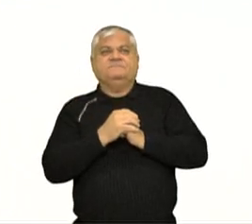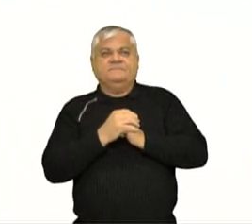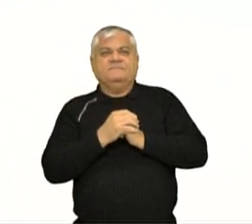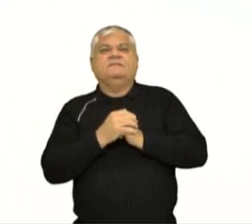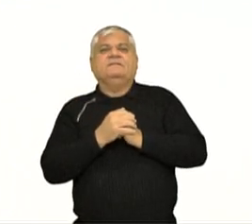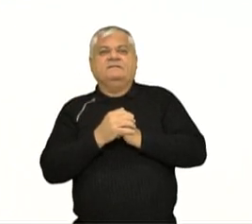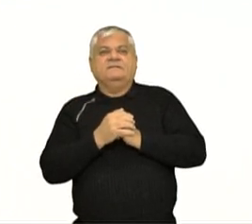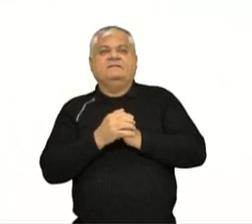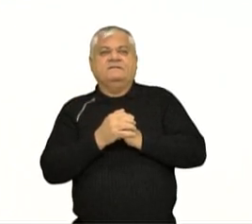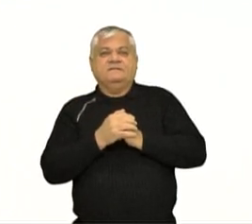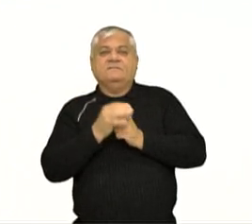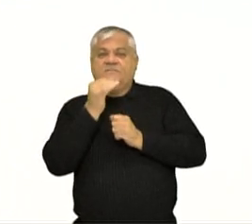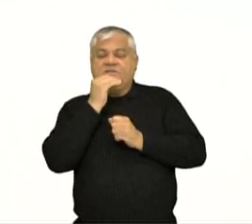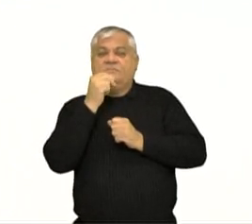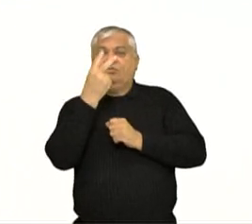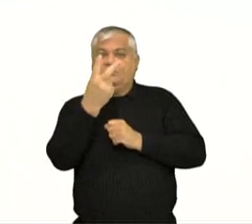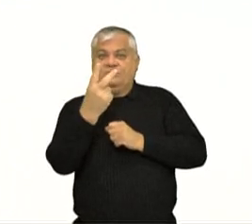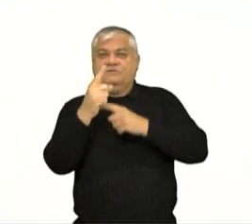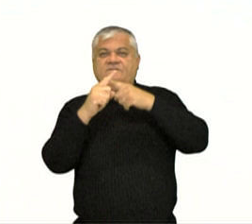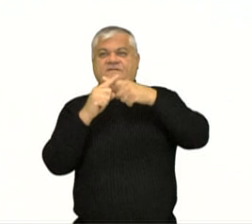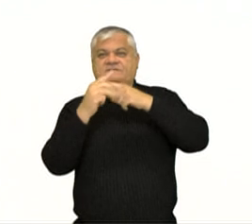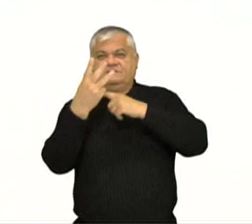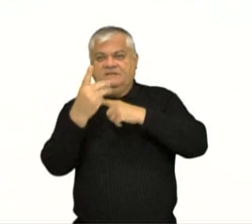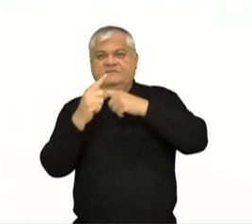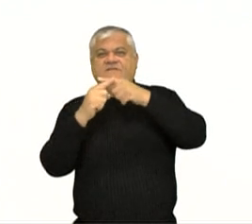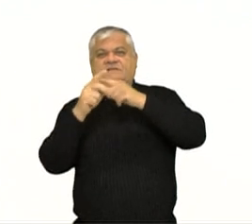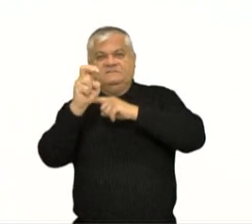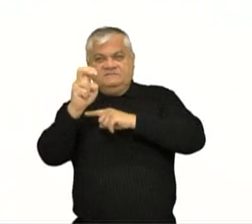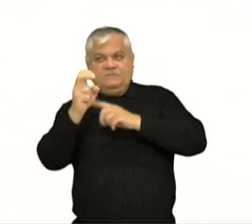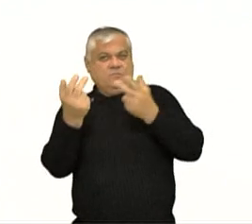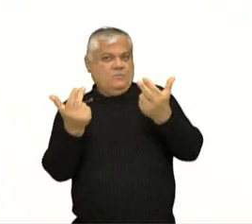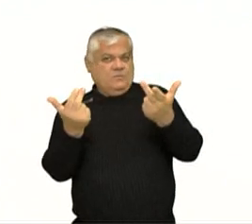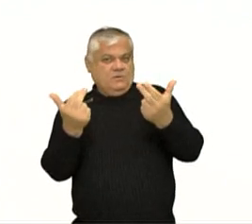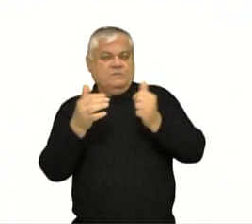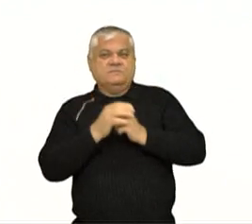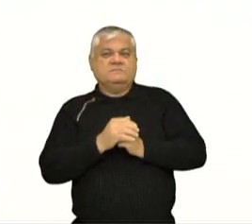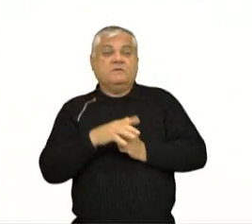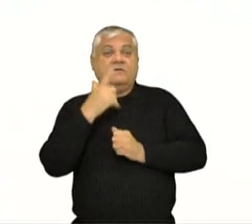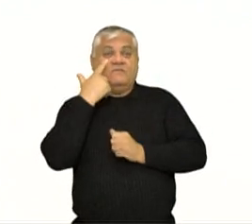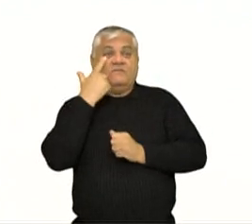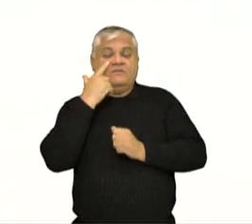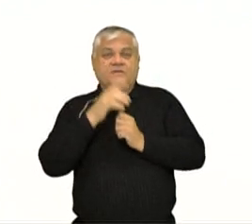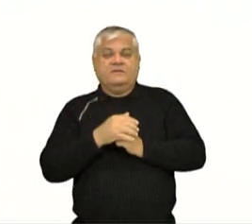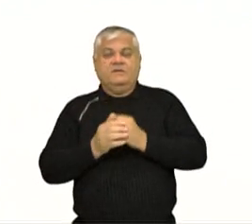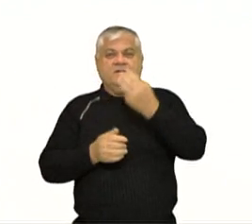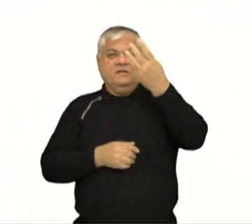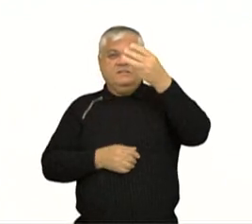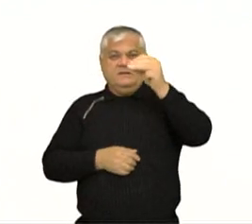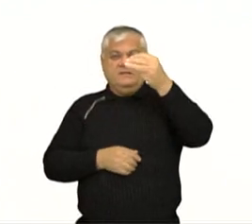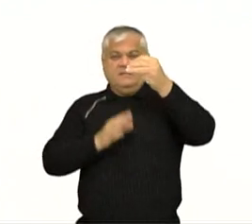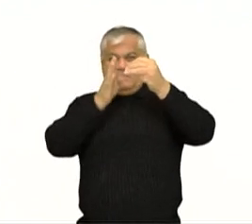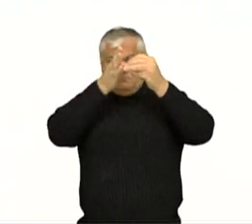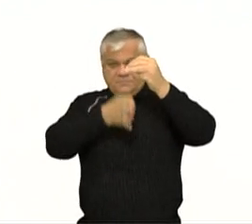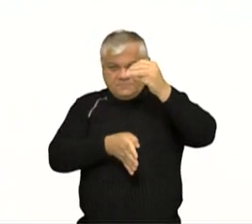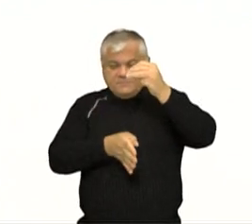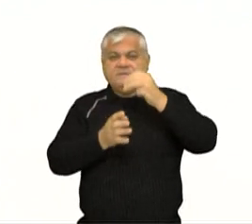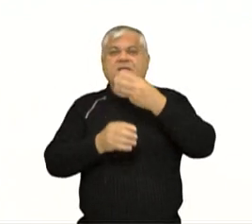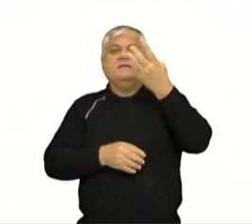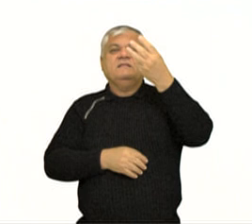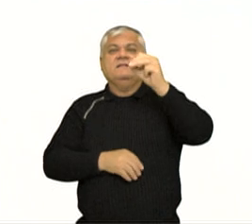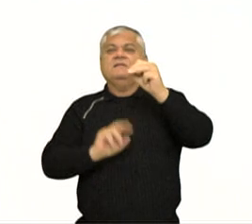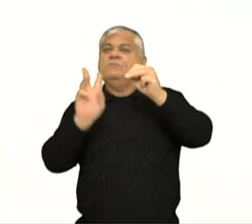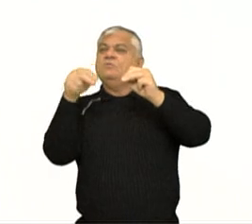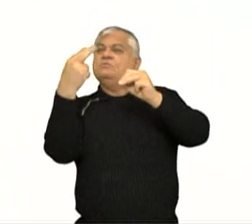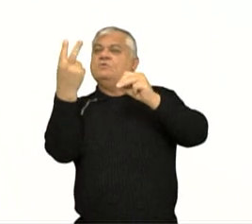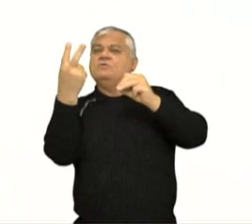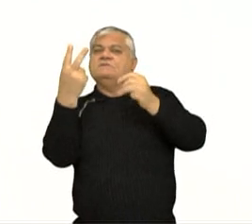o produto de 2 vezes 3 vezes 5, não é? Olha, se eu fizer a decomposição dele aqui, 30